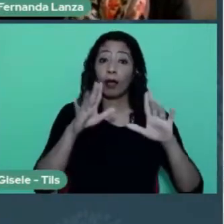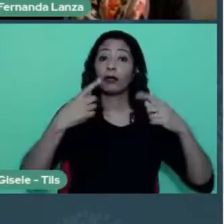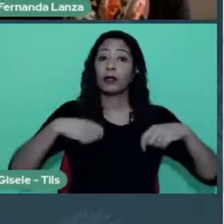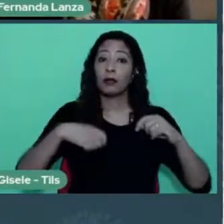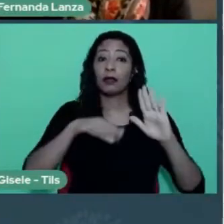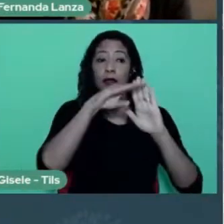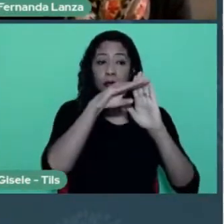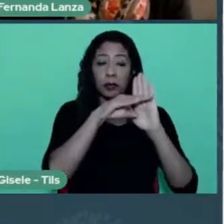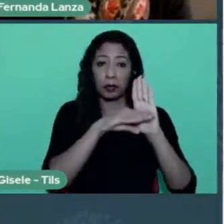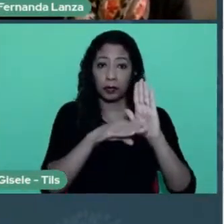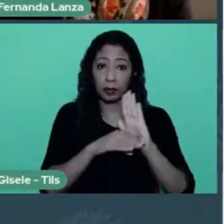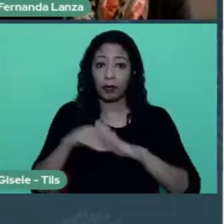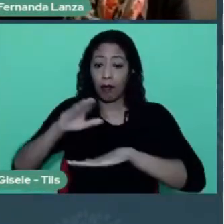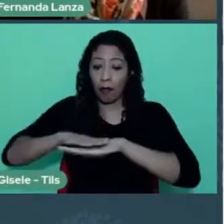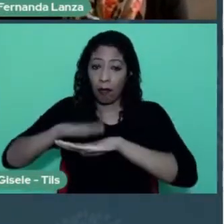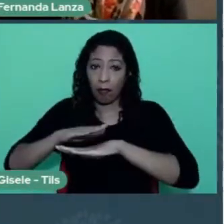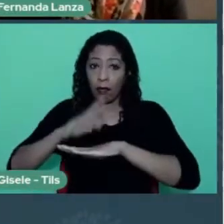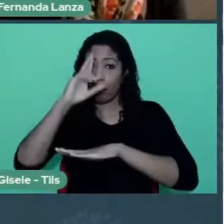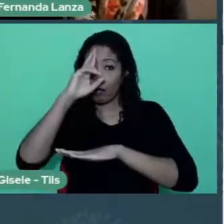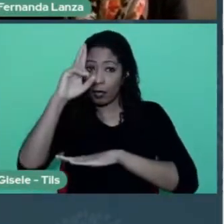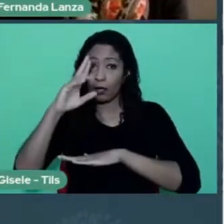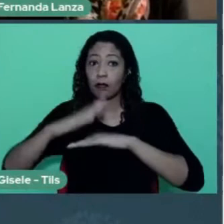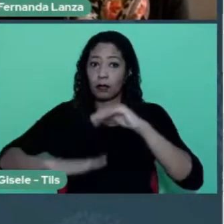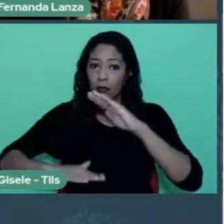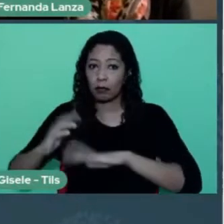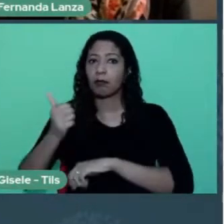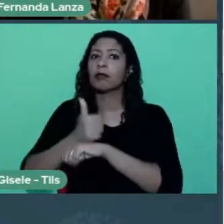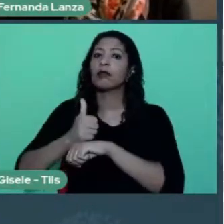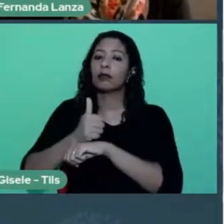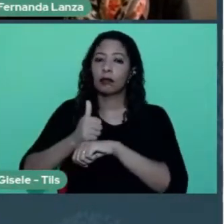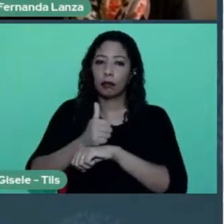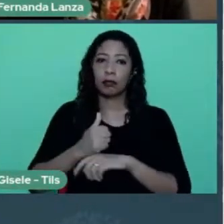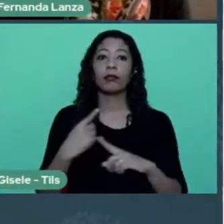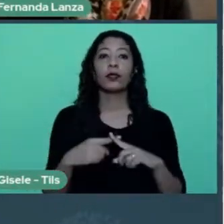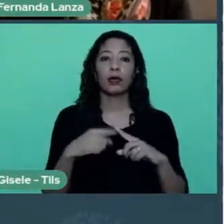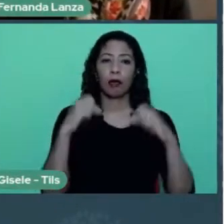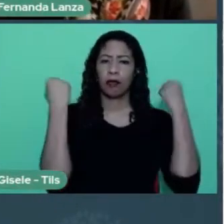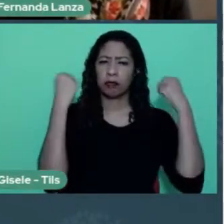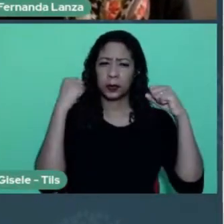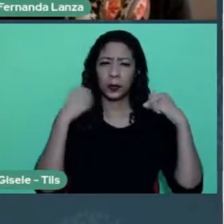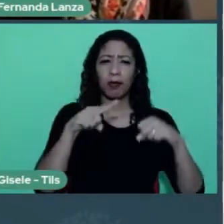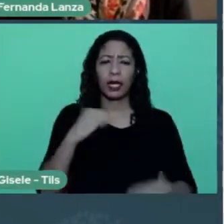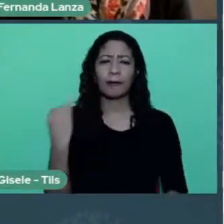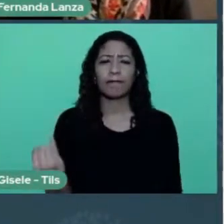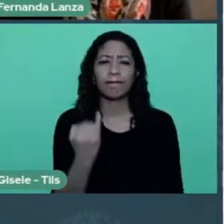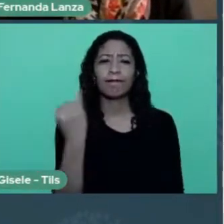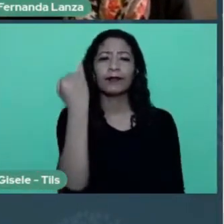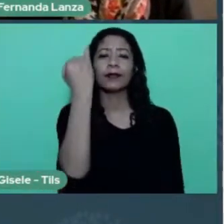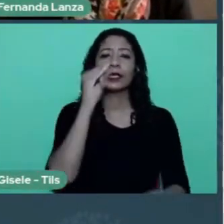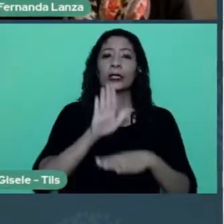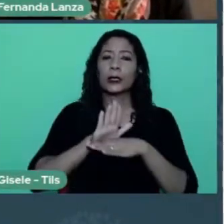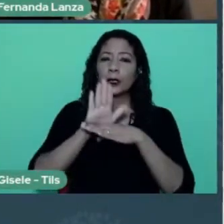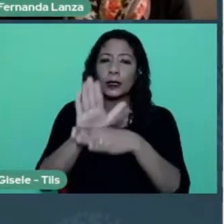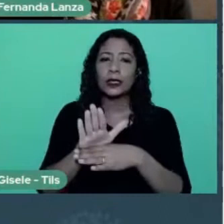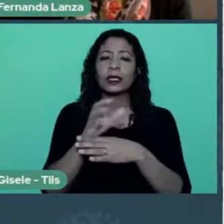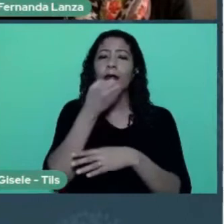porque fazer atividade física é algo extremamente importante e traz muitos benefícios. Eu